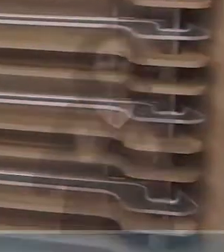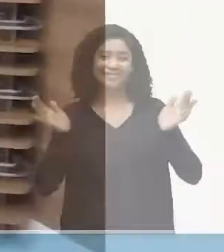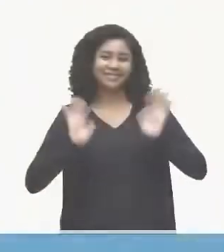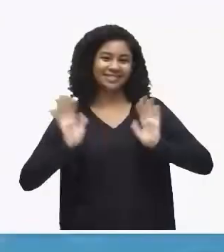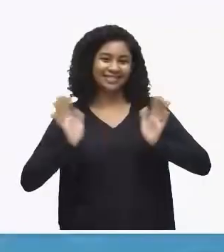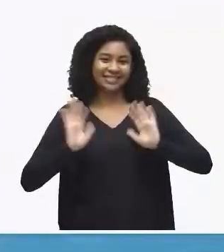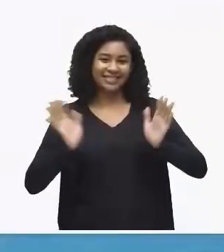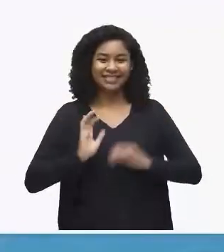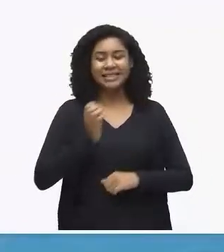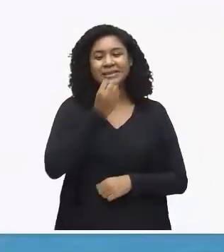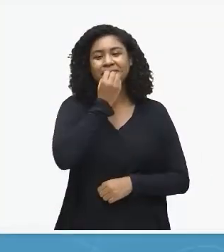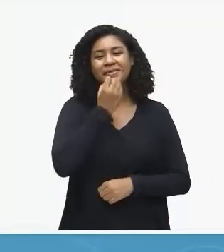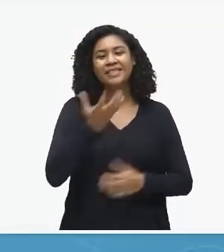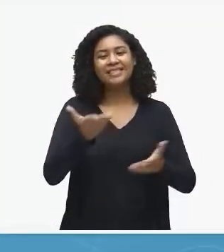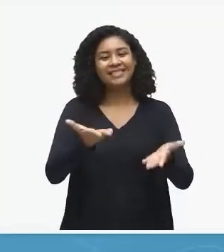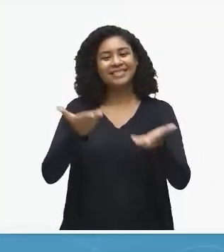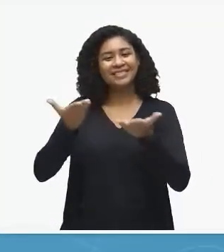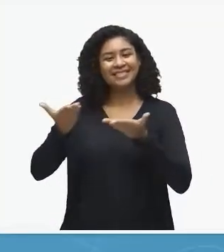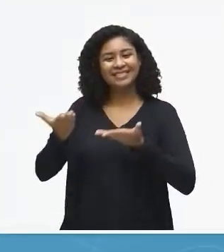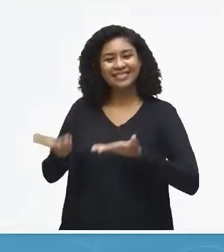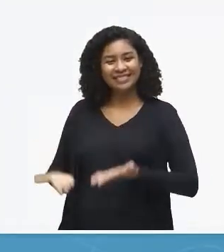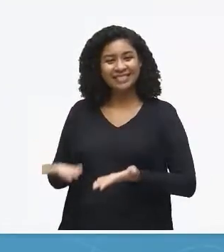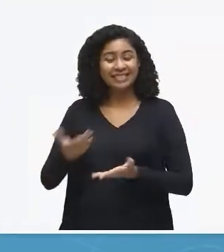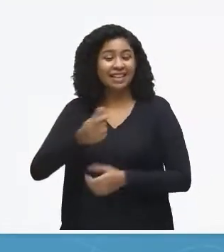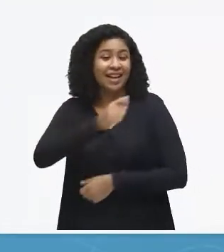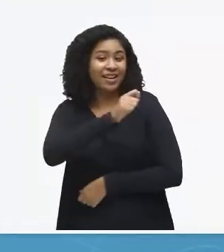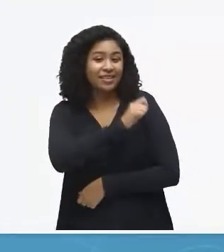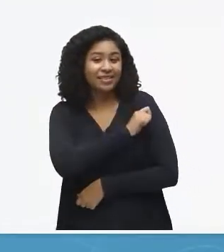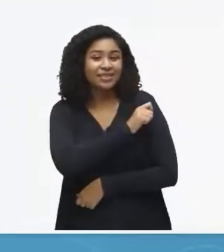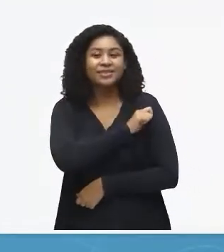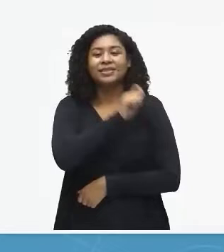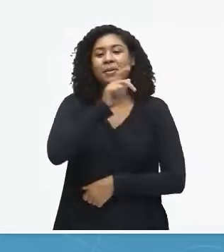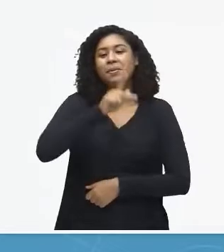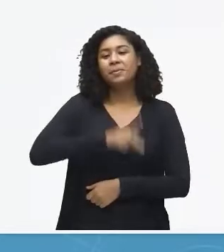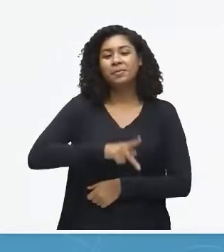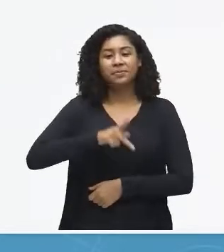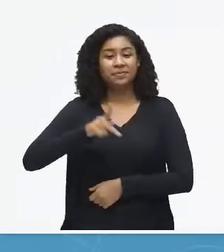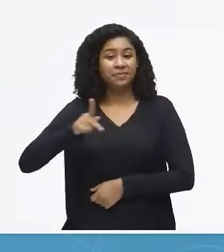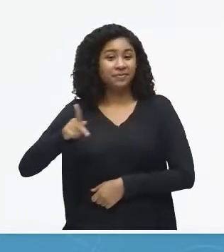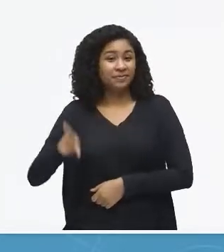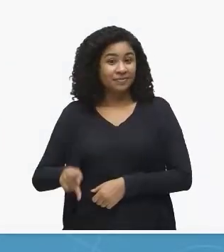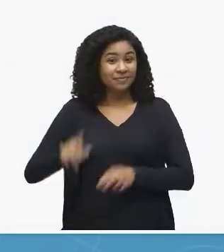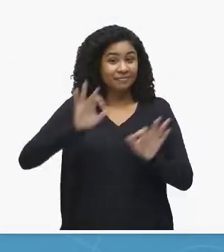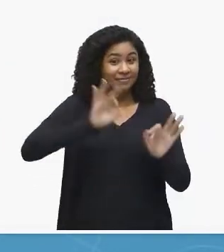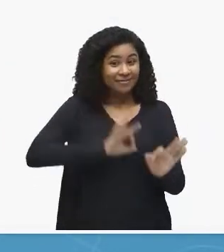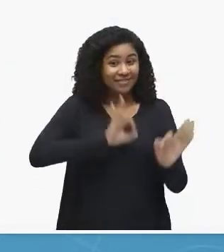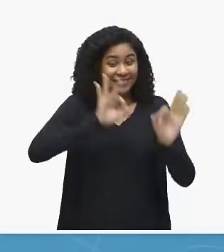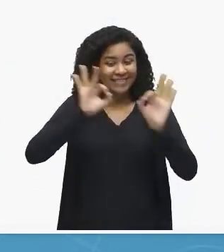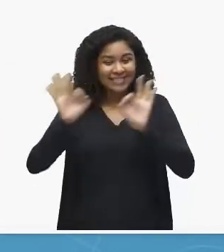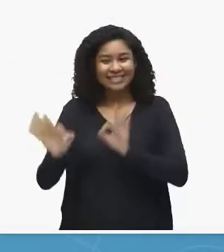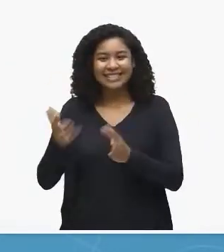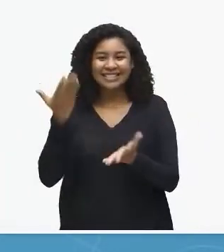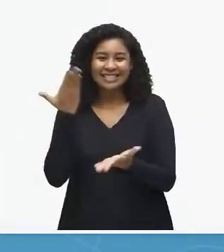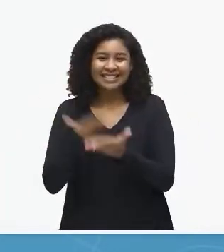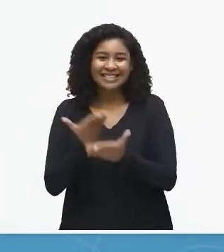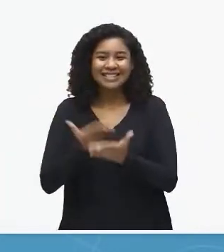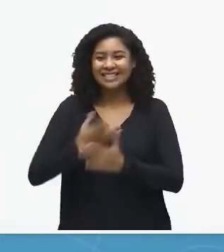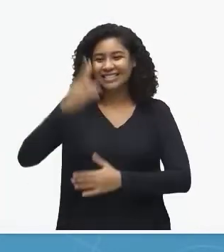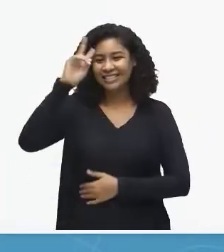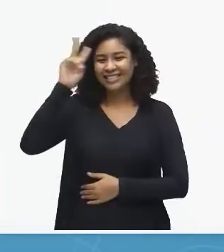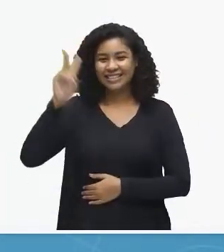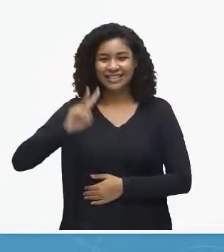Olá, sejam todos muito bem-vindos, alunos, colegas, professores que estão aí conectados a mais uma aula de História